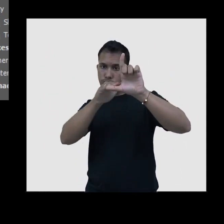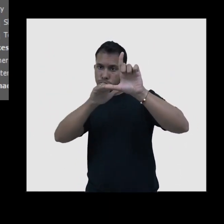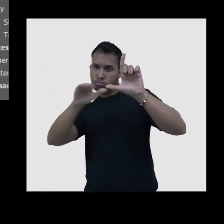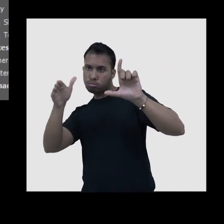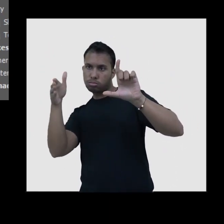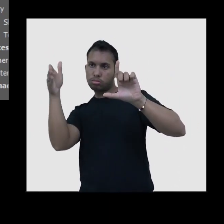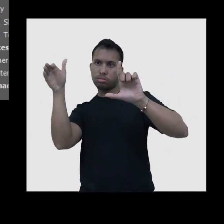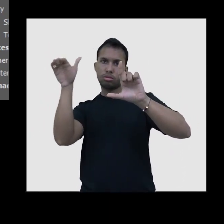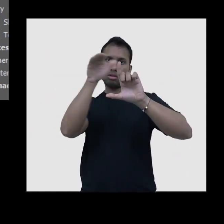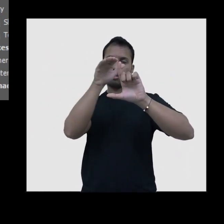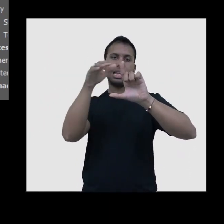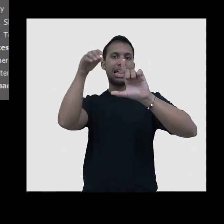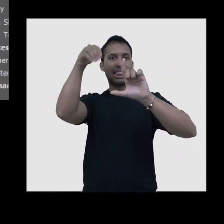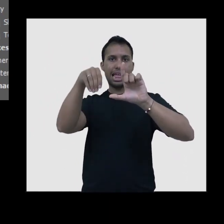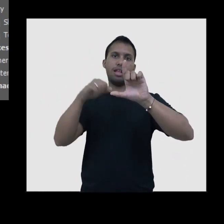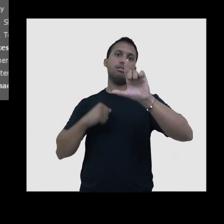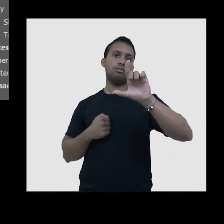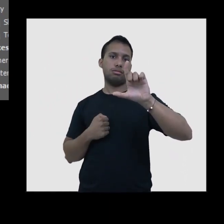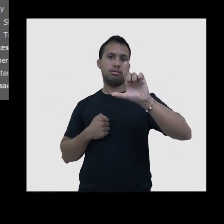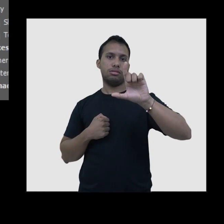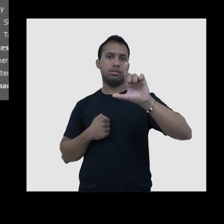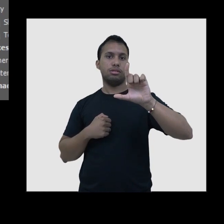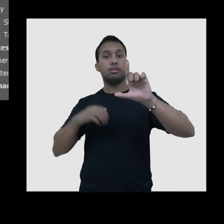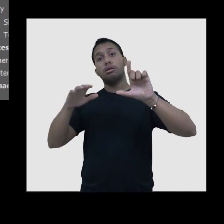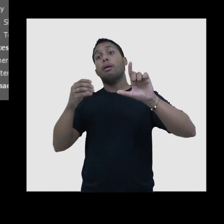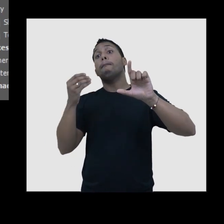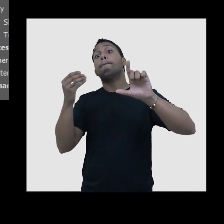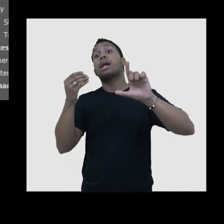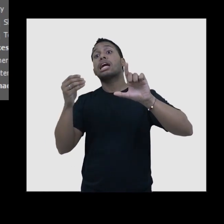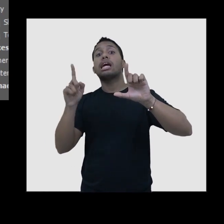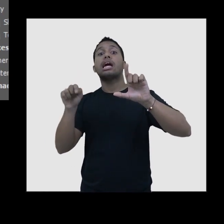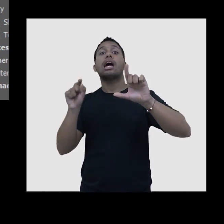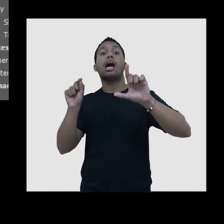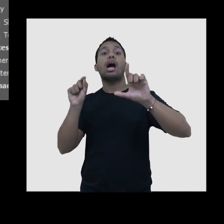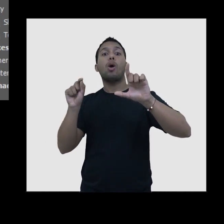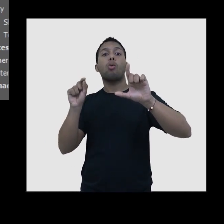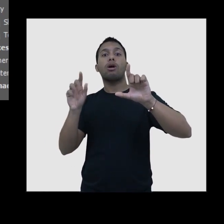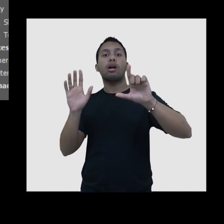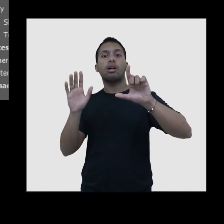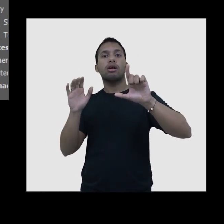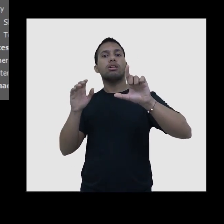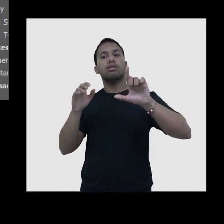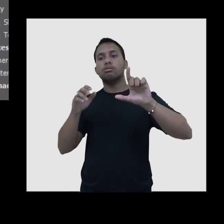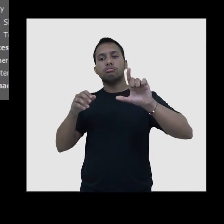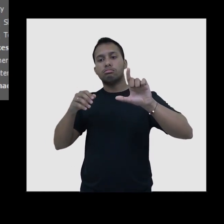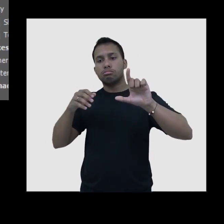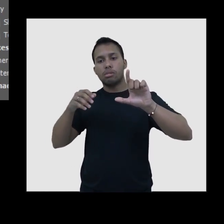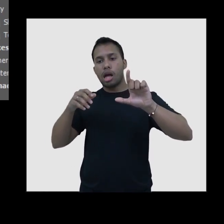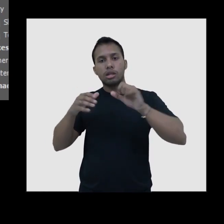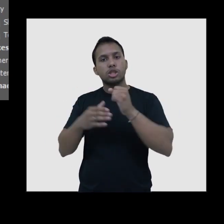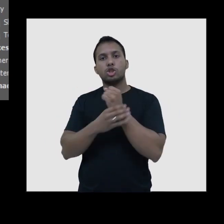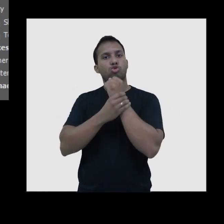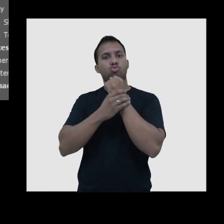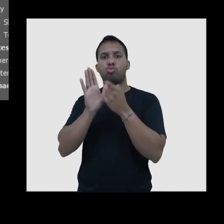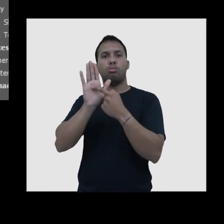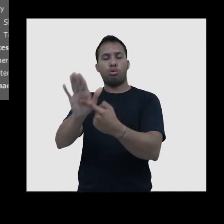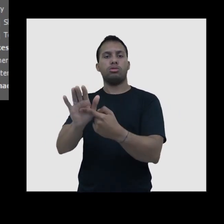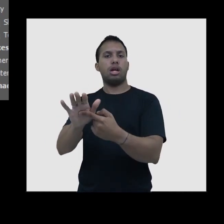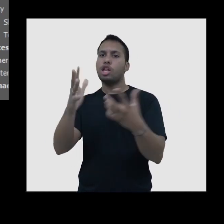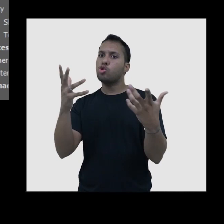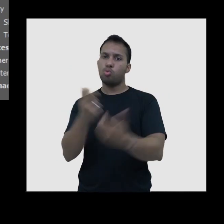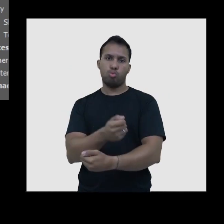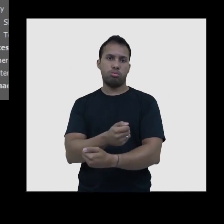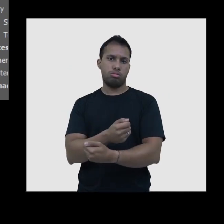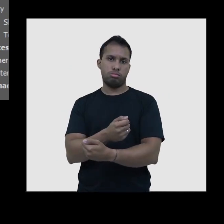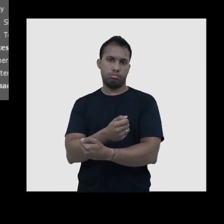aqui é para ter certeza que, independente do seu ajuste de tela, o que está nesse retângulo menor não vai ser perdido. Vai continuar